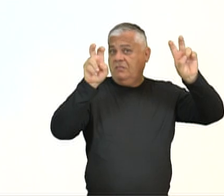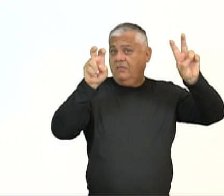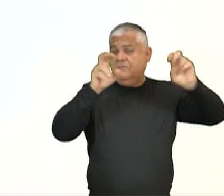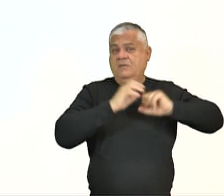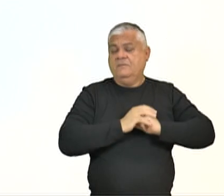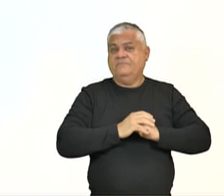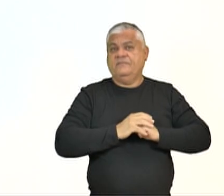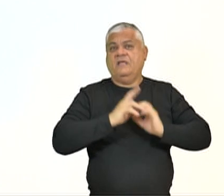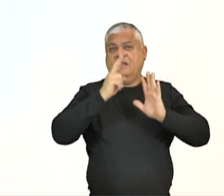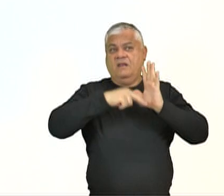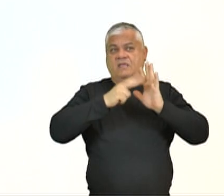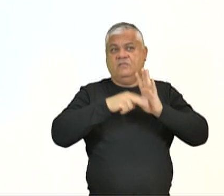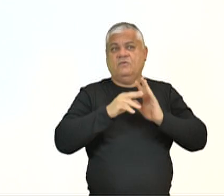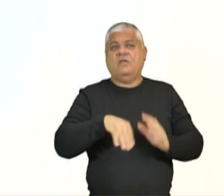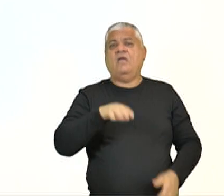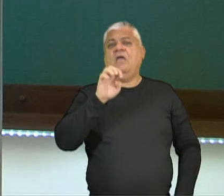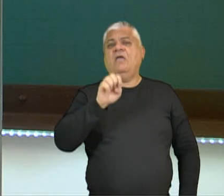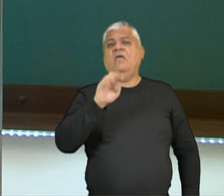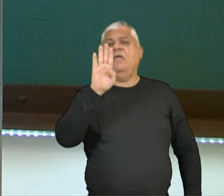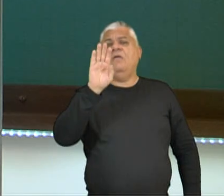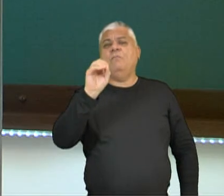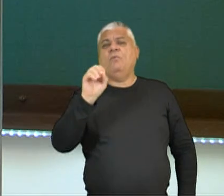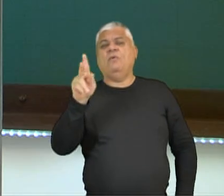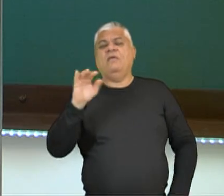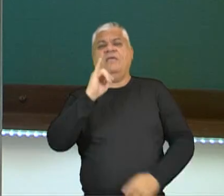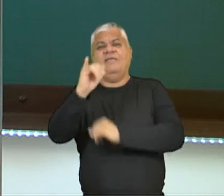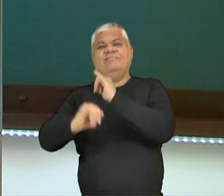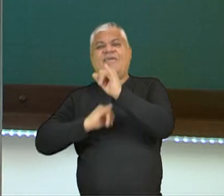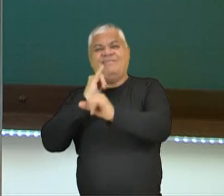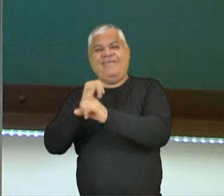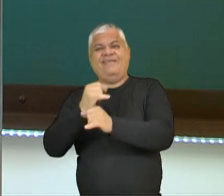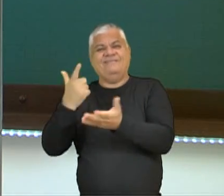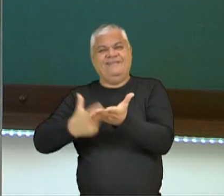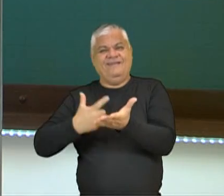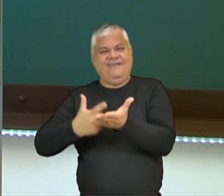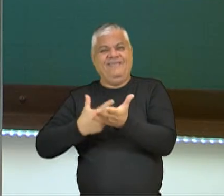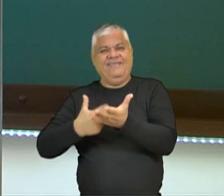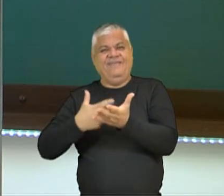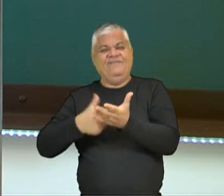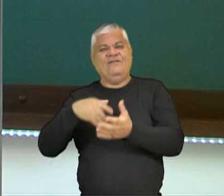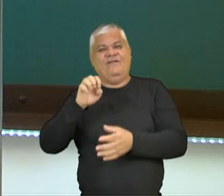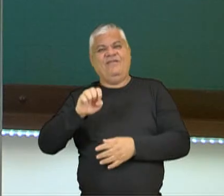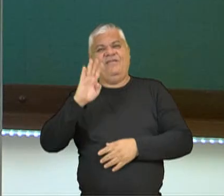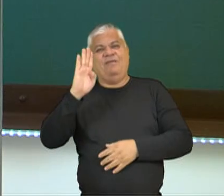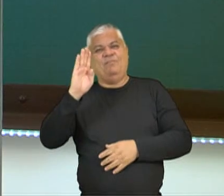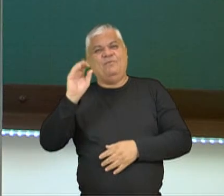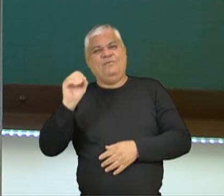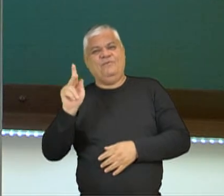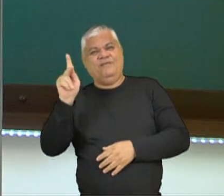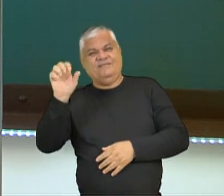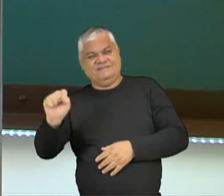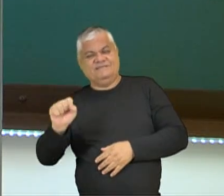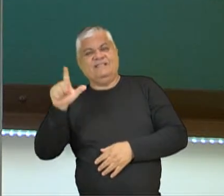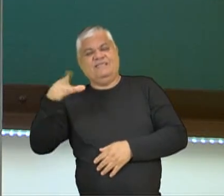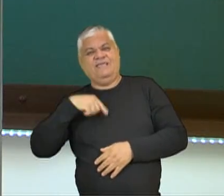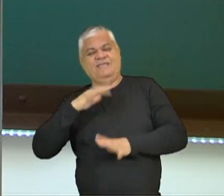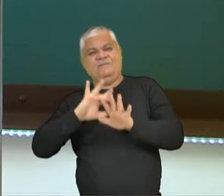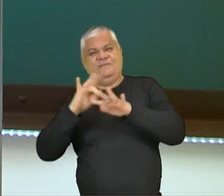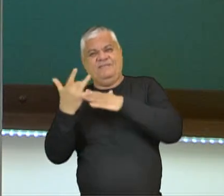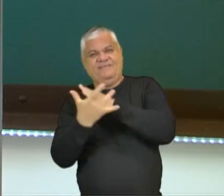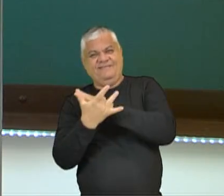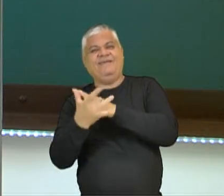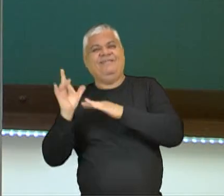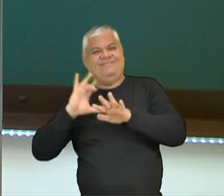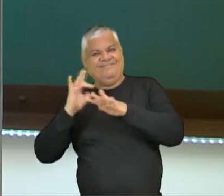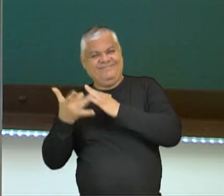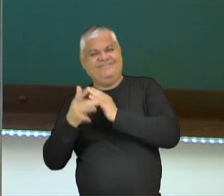leitura de e-books, que são esses livros eletrônicos disponibilizados nos diversos meios multimediativos, né?